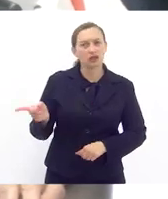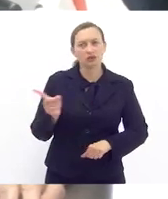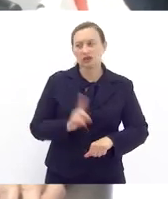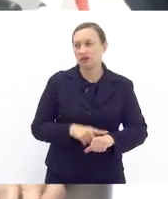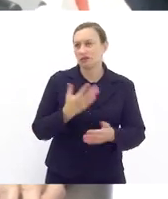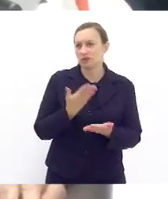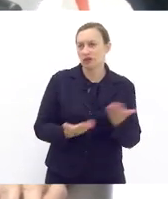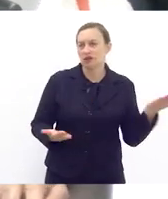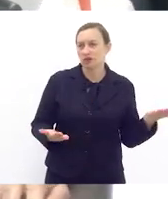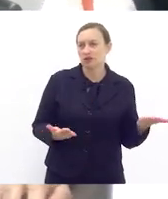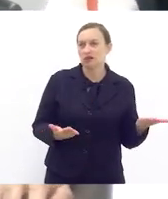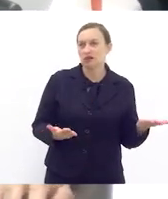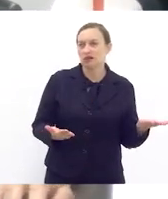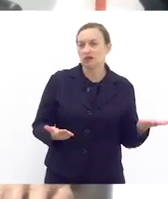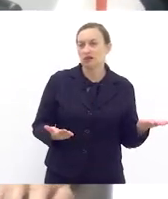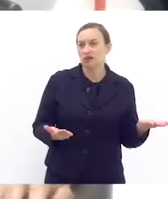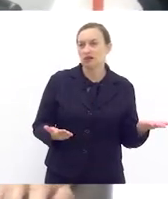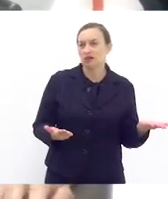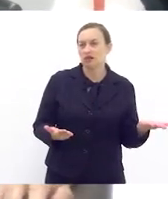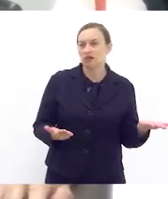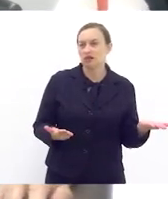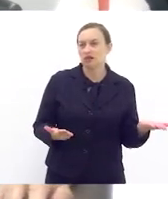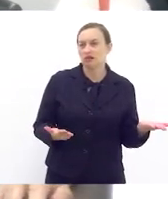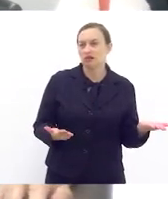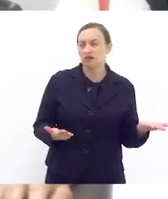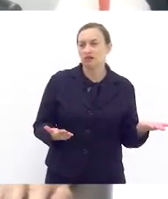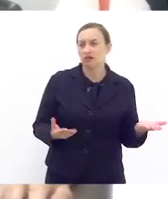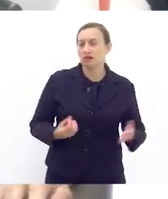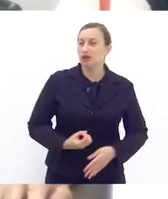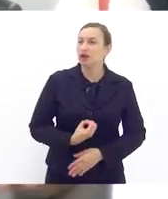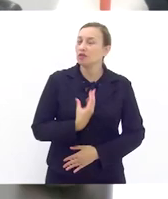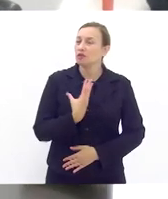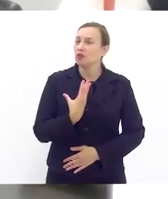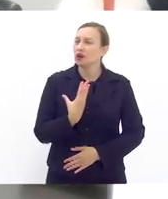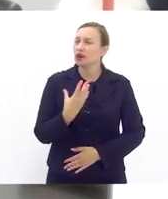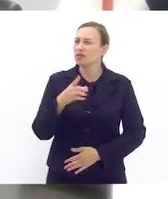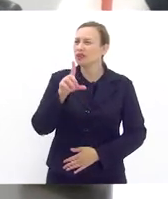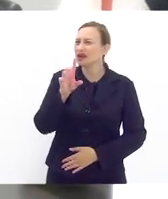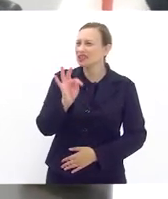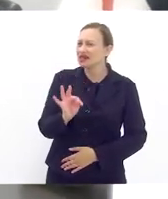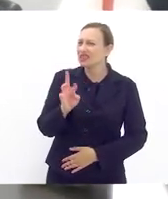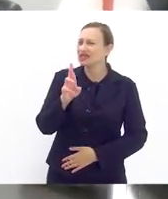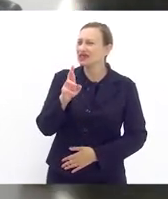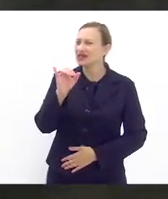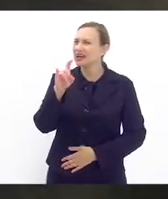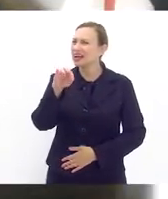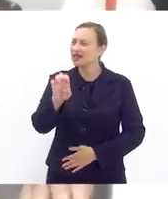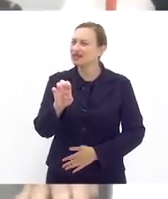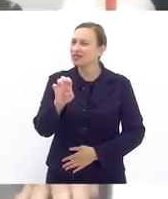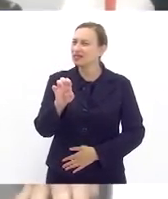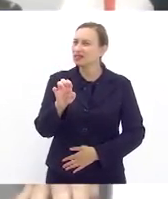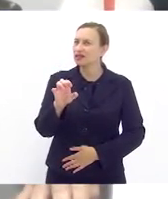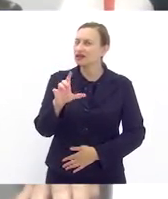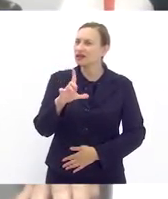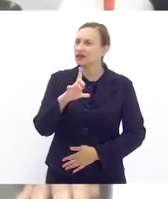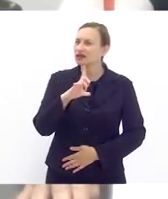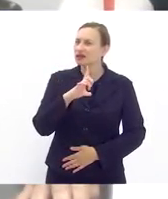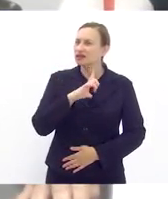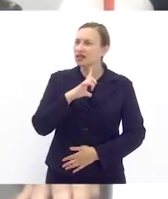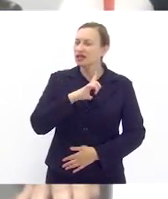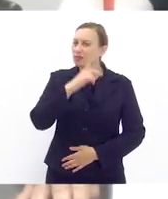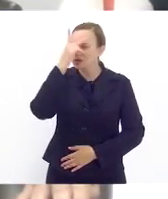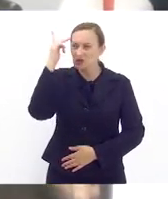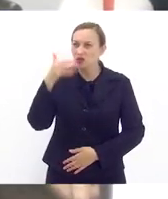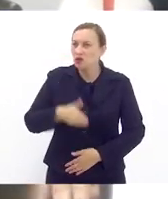a perder porque como bem me lembro daquela poemas falando Trindade quando diz Tem gente com fome